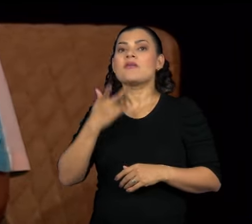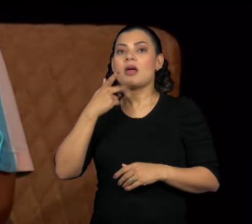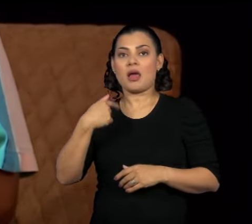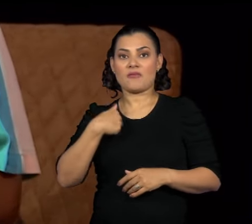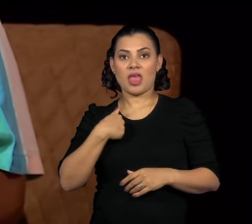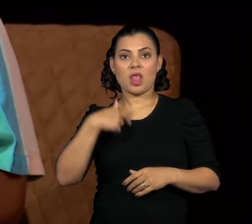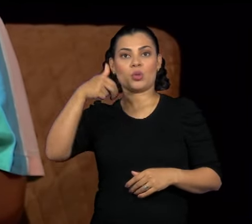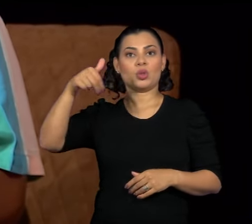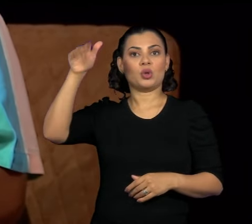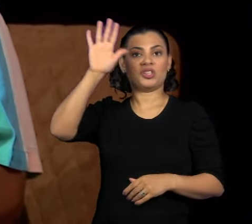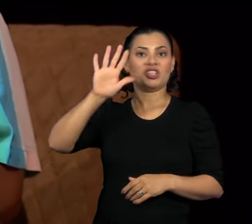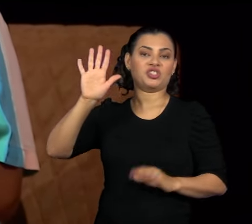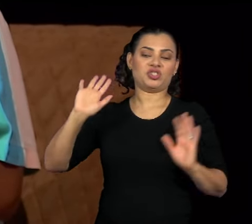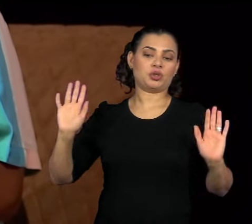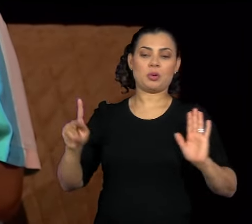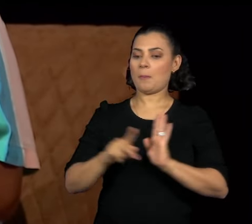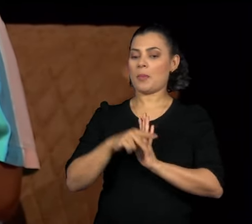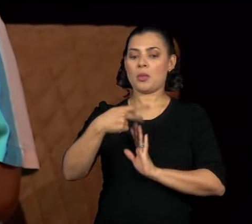muito nordestino.